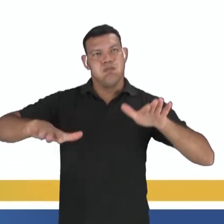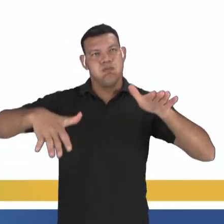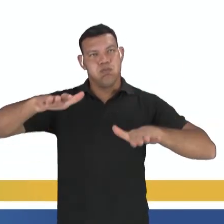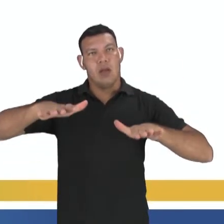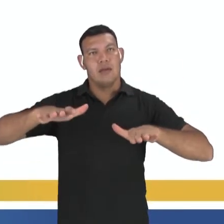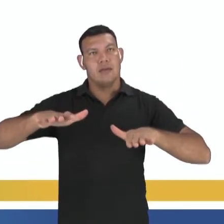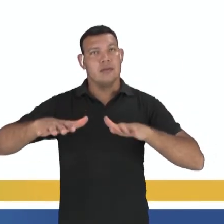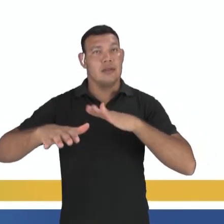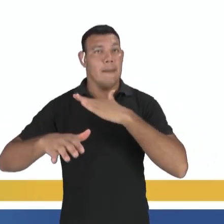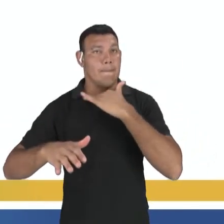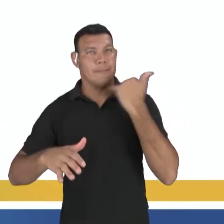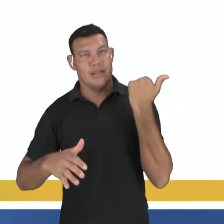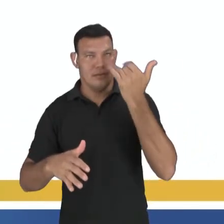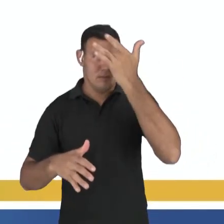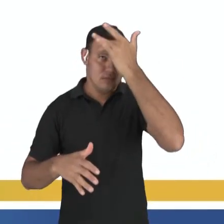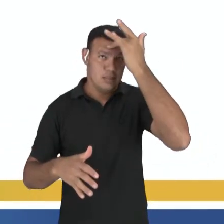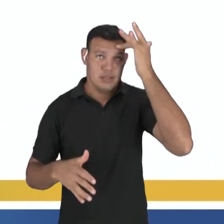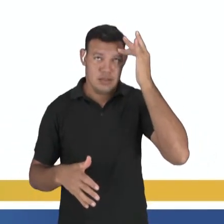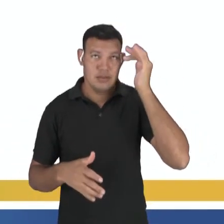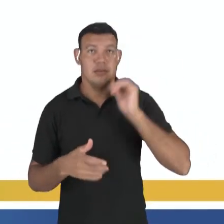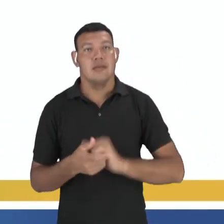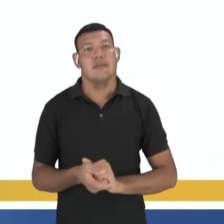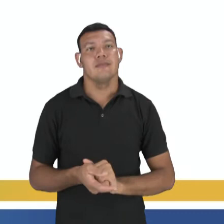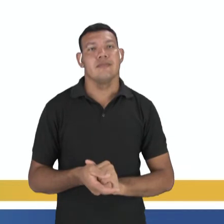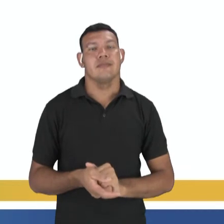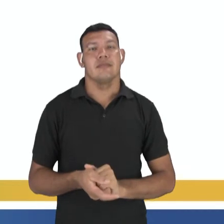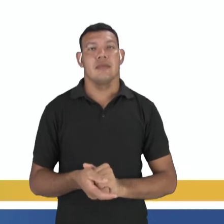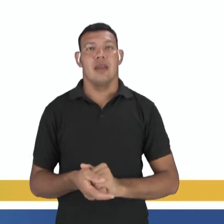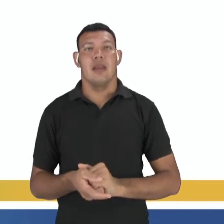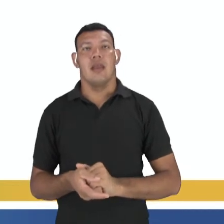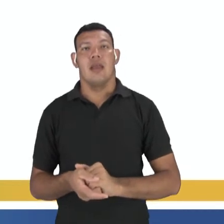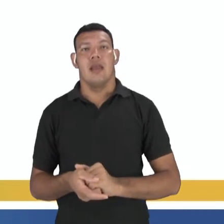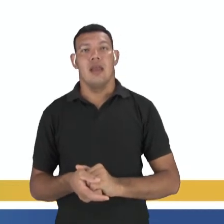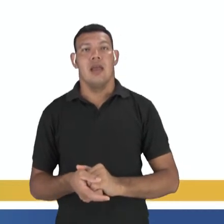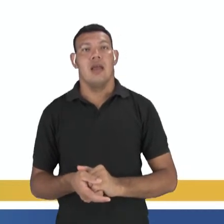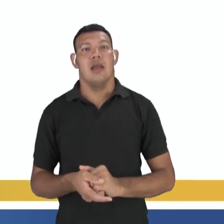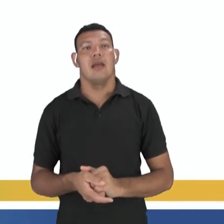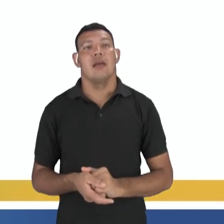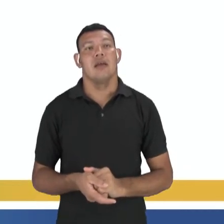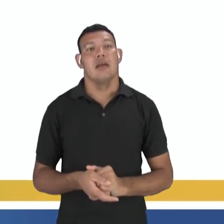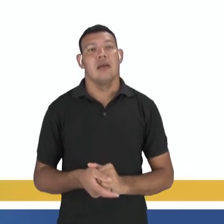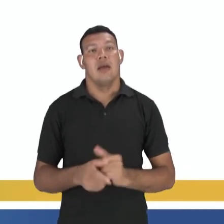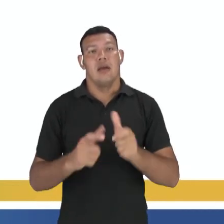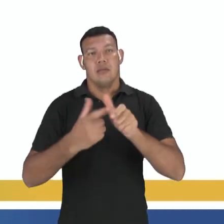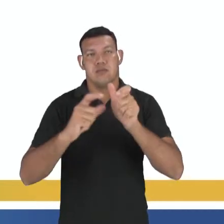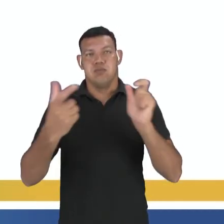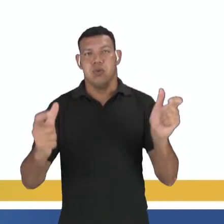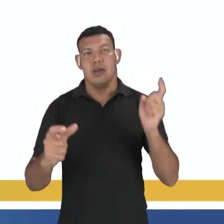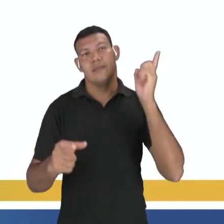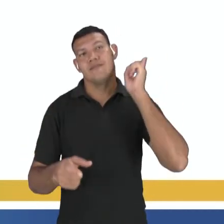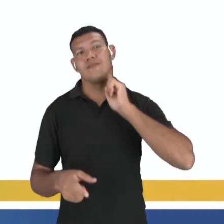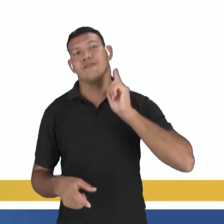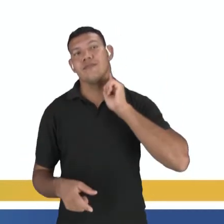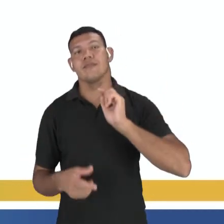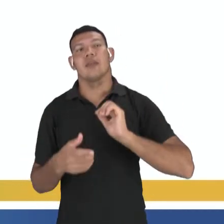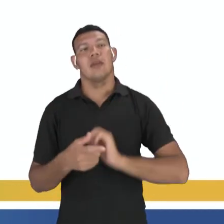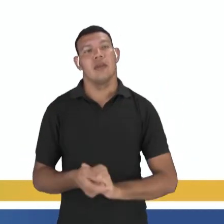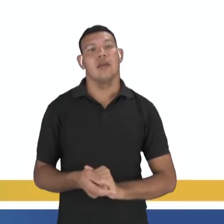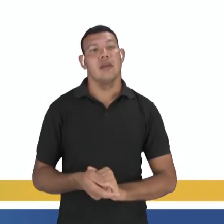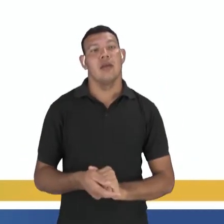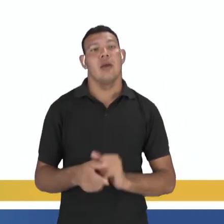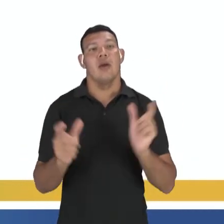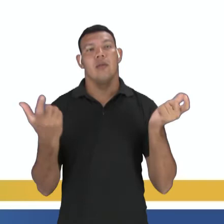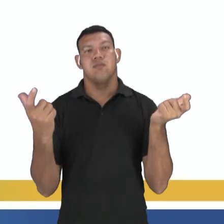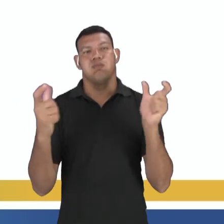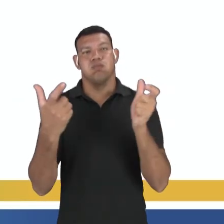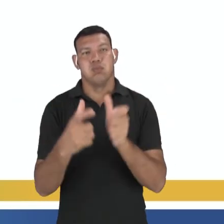teve a menor quantidade de mortes? O Amapá, com 15 mortos. Então, a maior quantidade foi Minas Gerais e a menor quantidade foi no